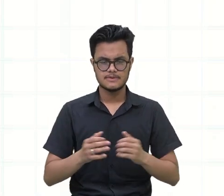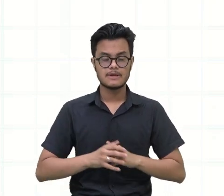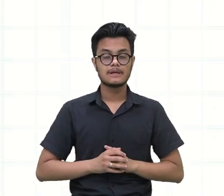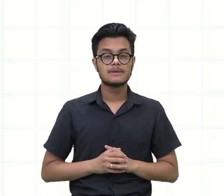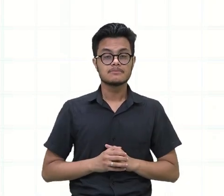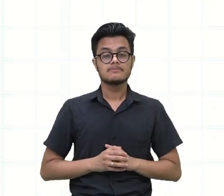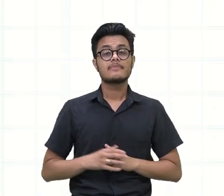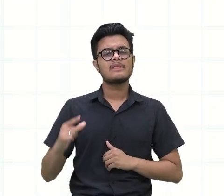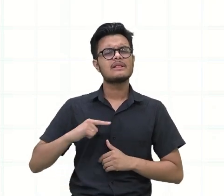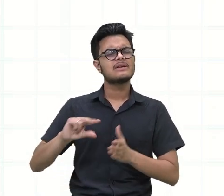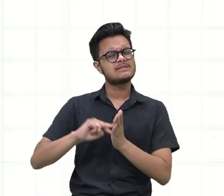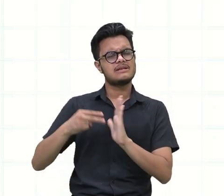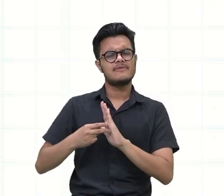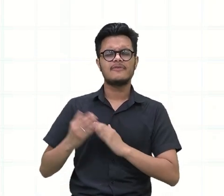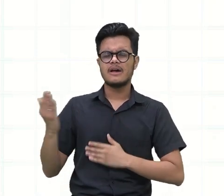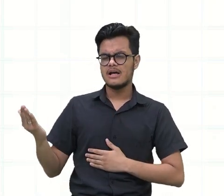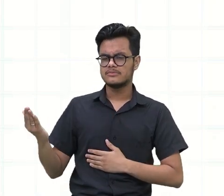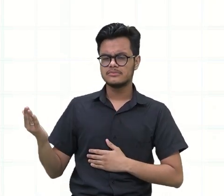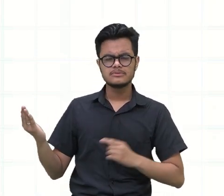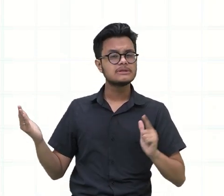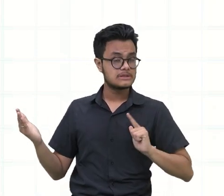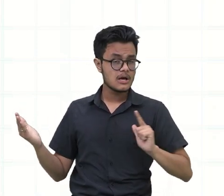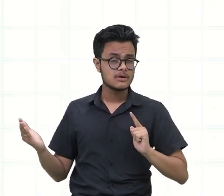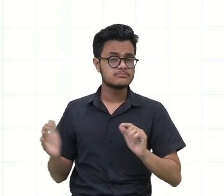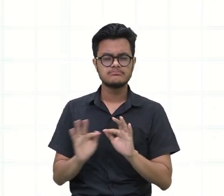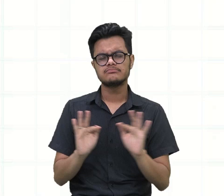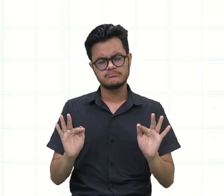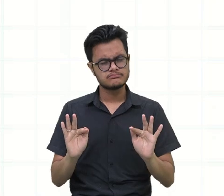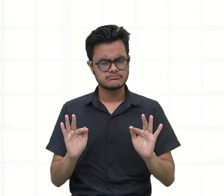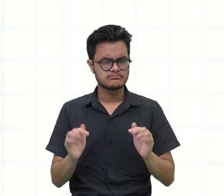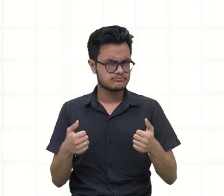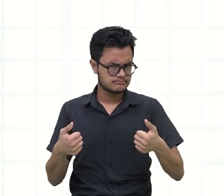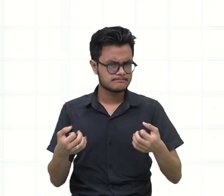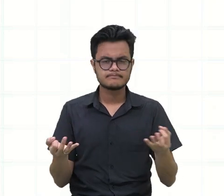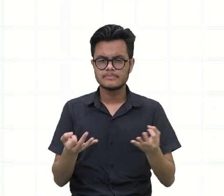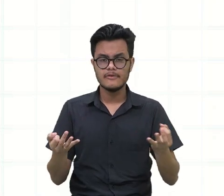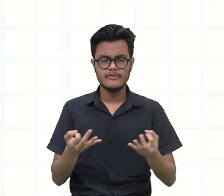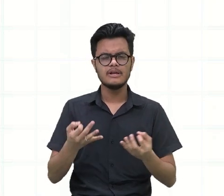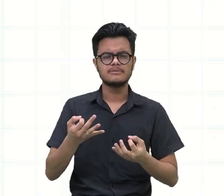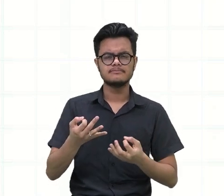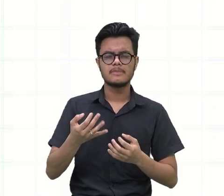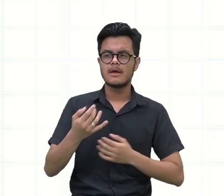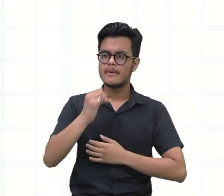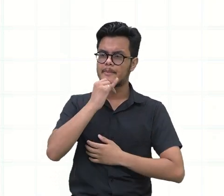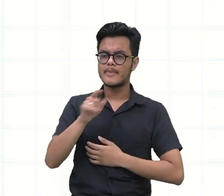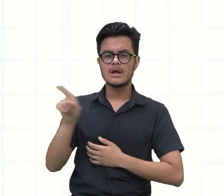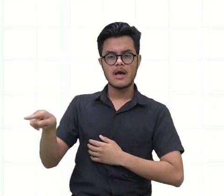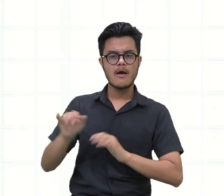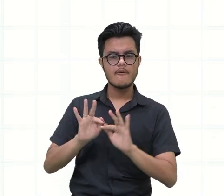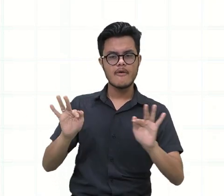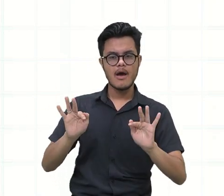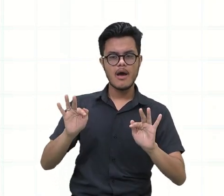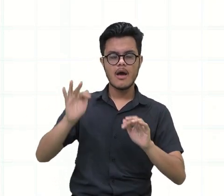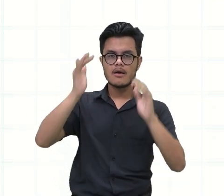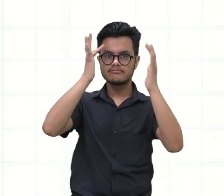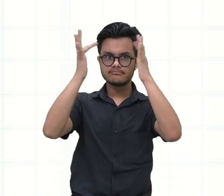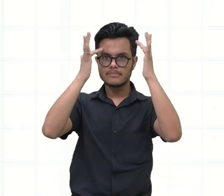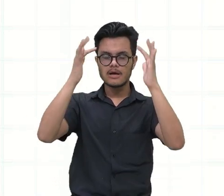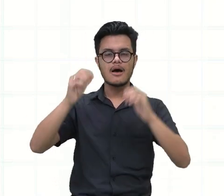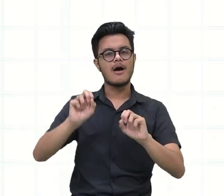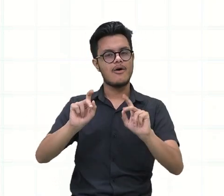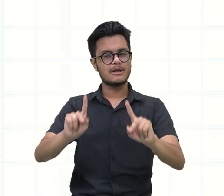Ela tem sentido? Tem sentido, porque você logo imagina, né, essa toca,